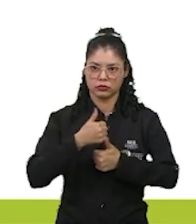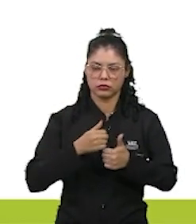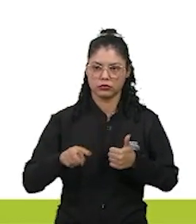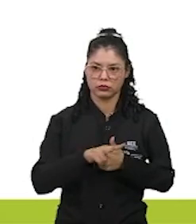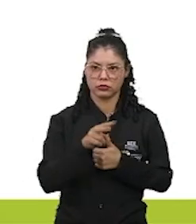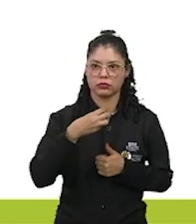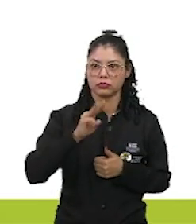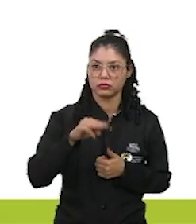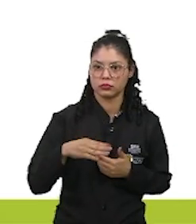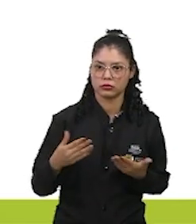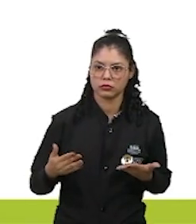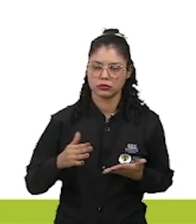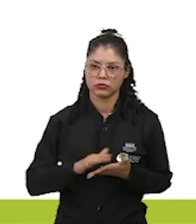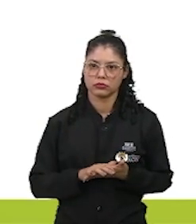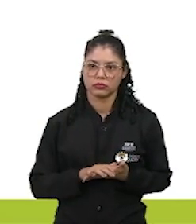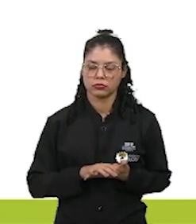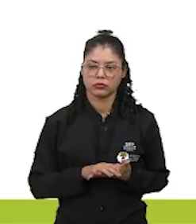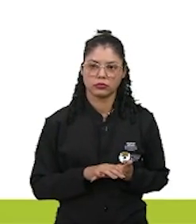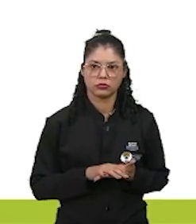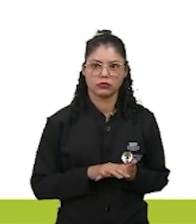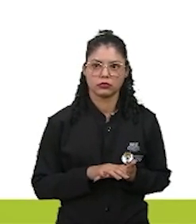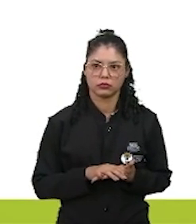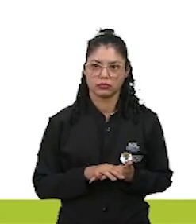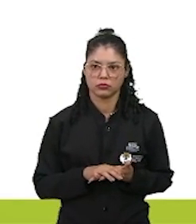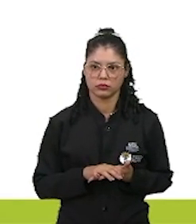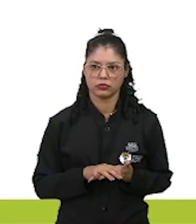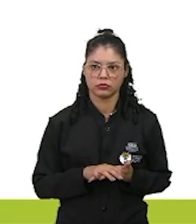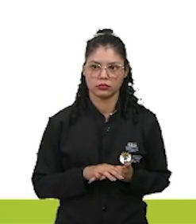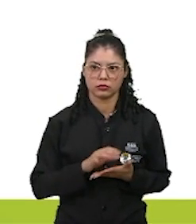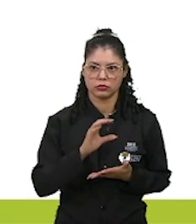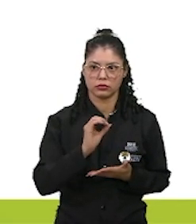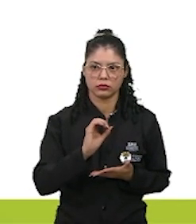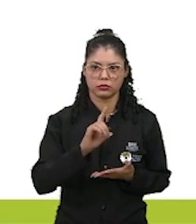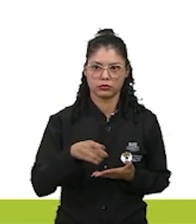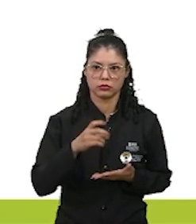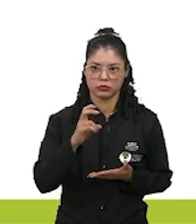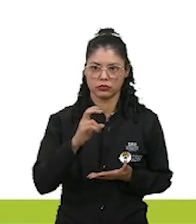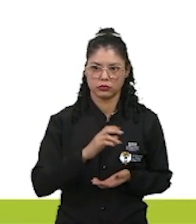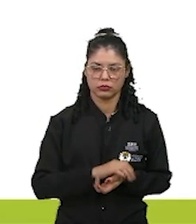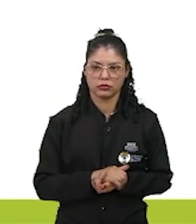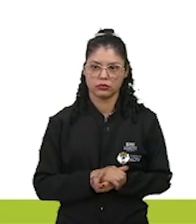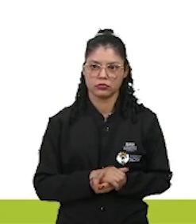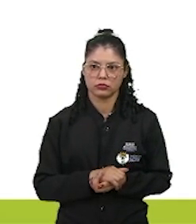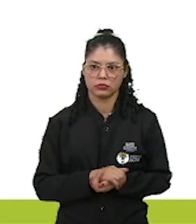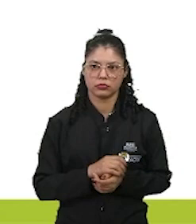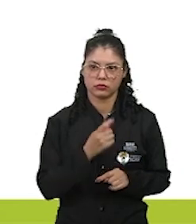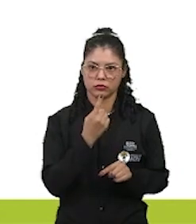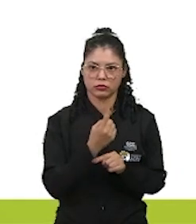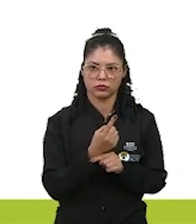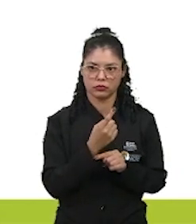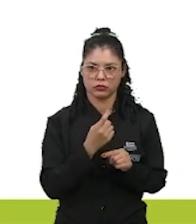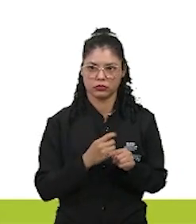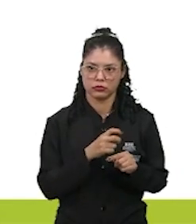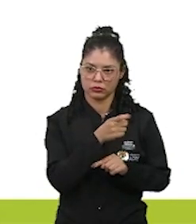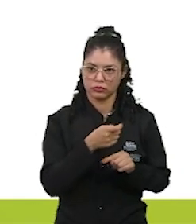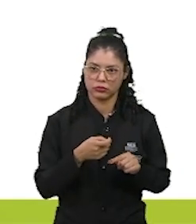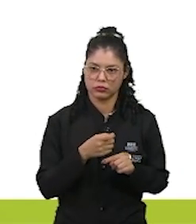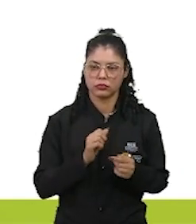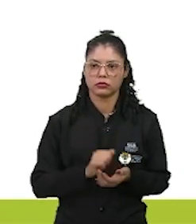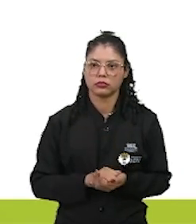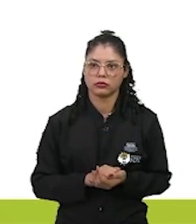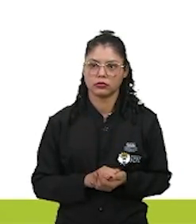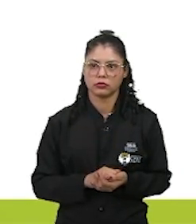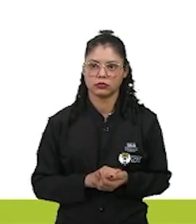Tanto faz. Quem é o B? O B não é o termo independente? Se eu olhar para o B aqui, ó, é o único valor que toca o